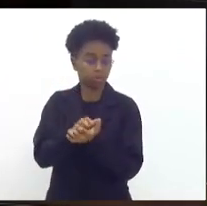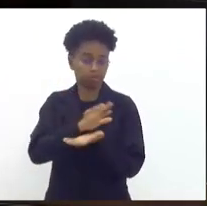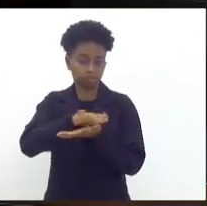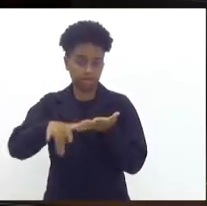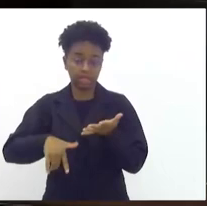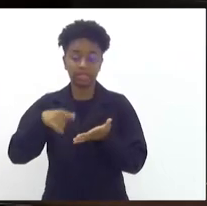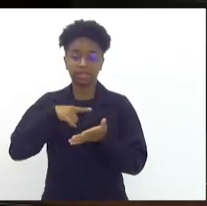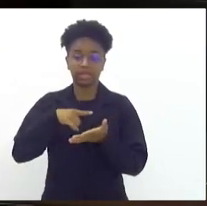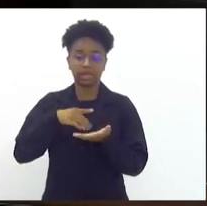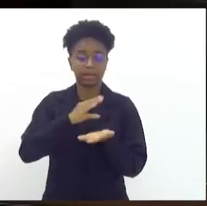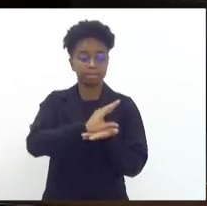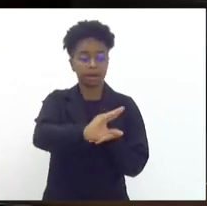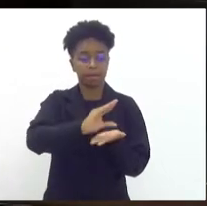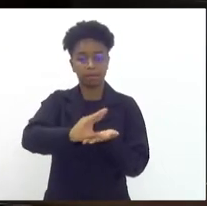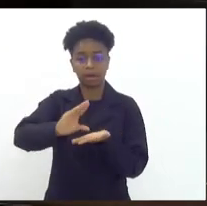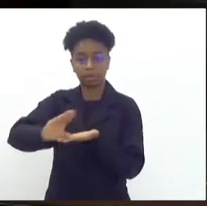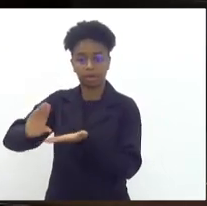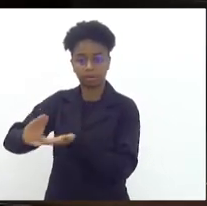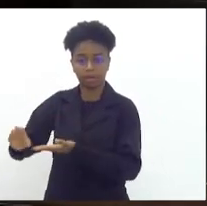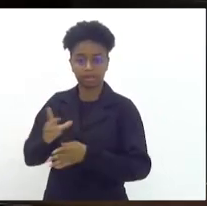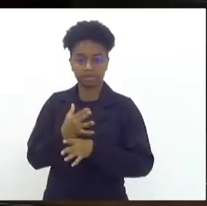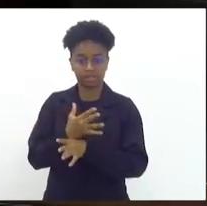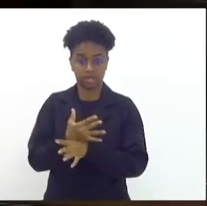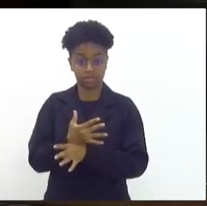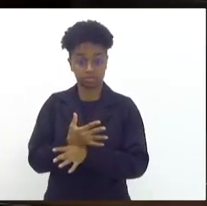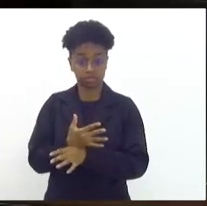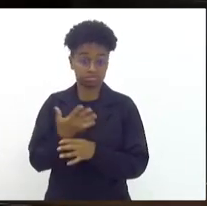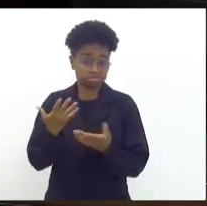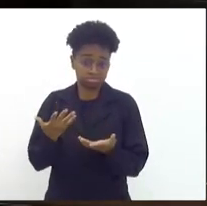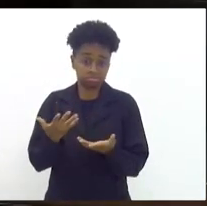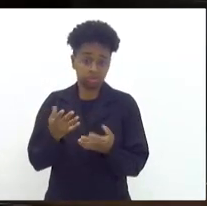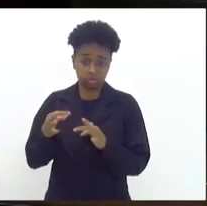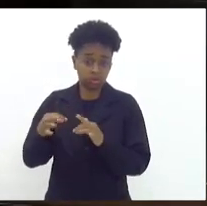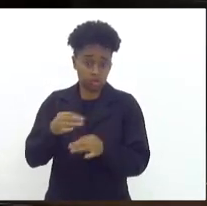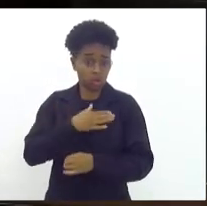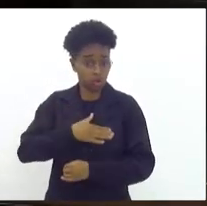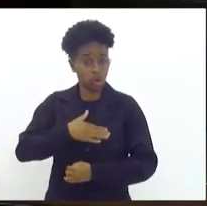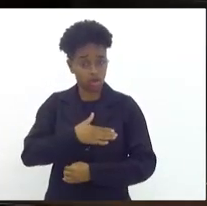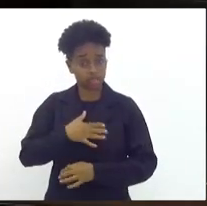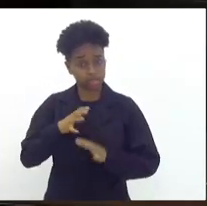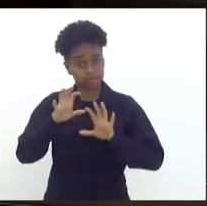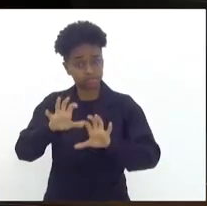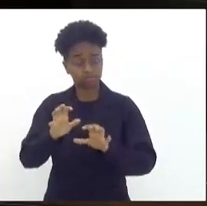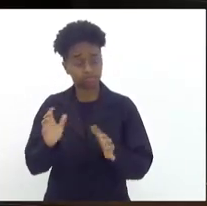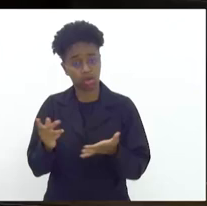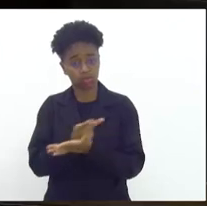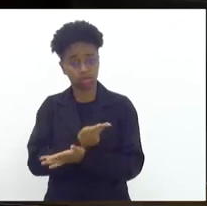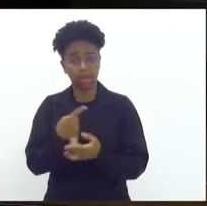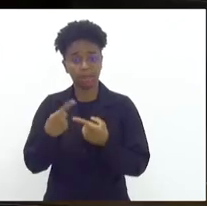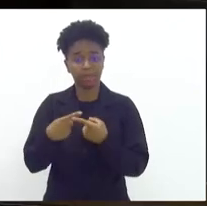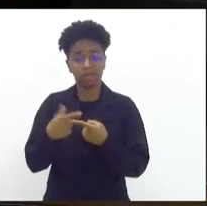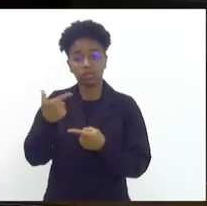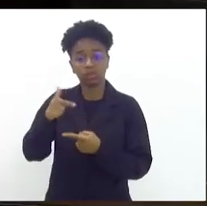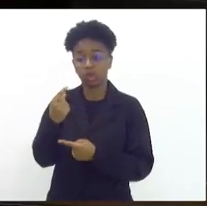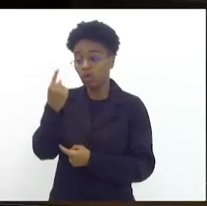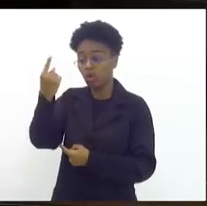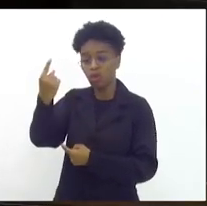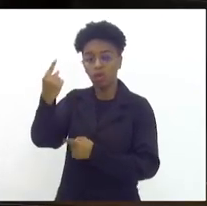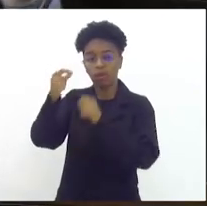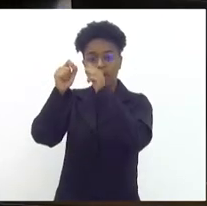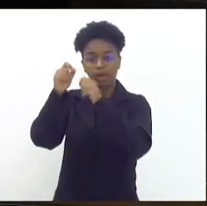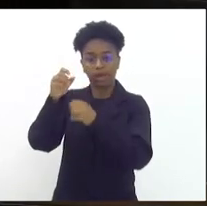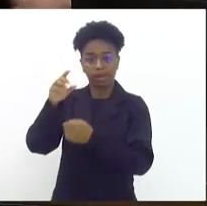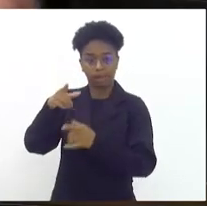um faz a partilha com seus municípios e eles vão dar Graças a Deus que seja dessa forma em vez de ter uma conta centralizadora em Brasília